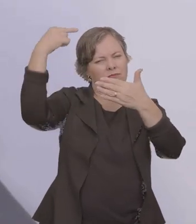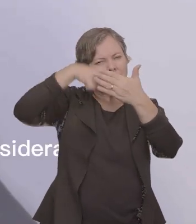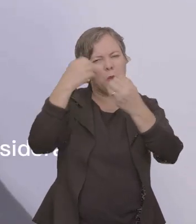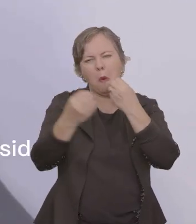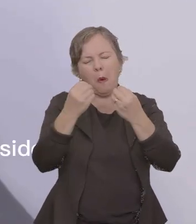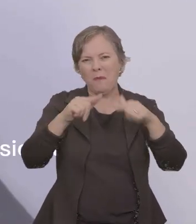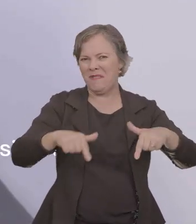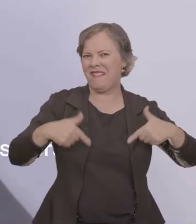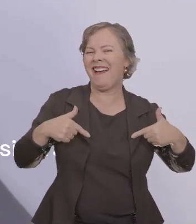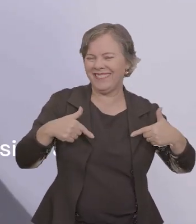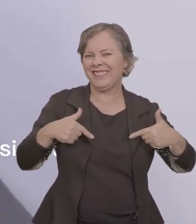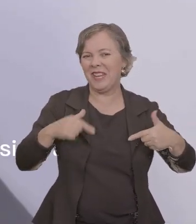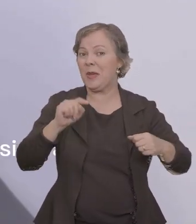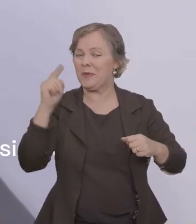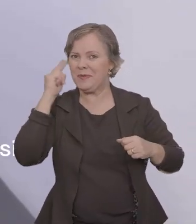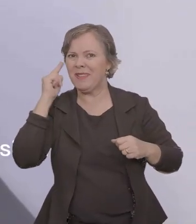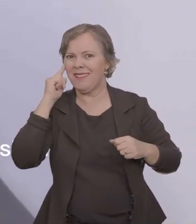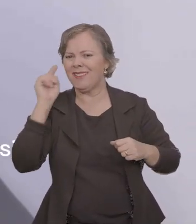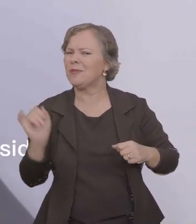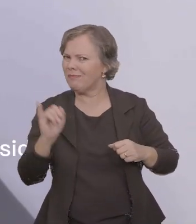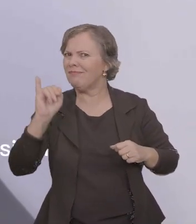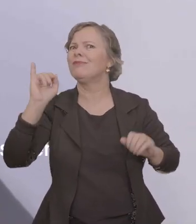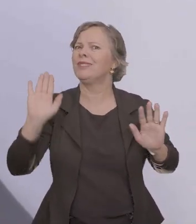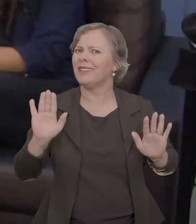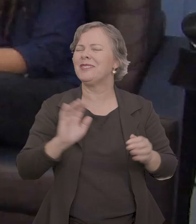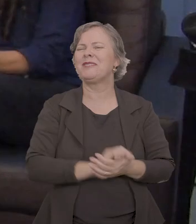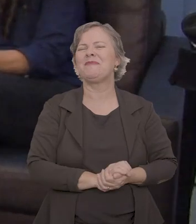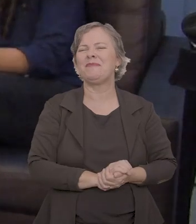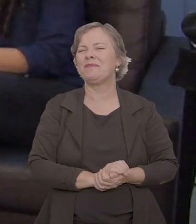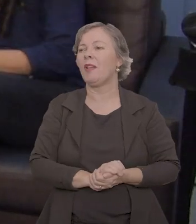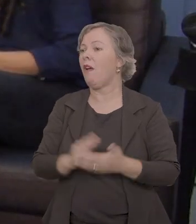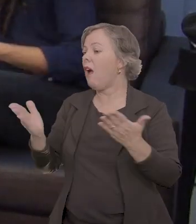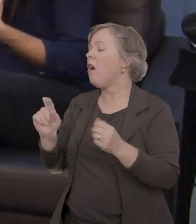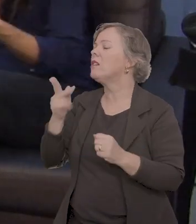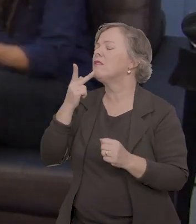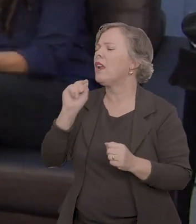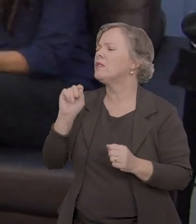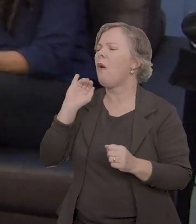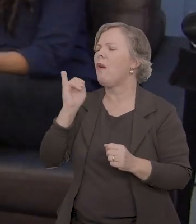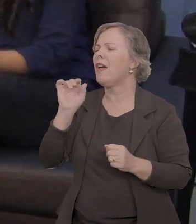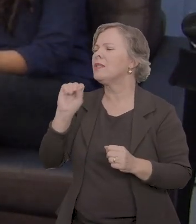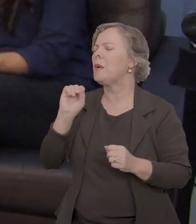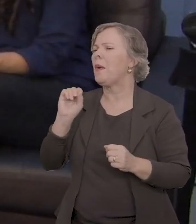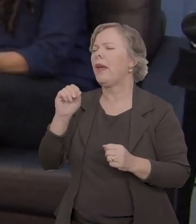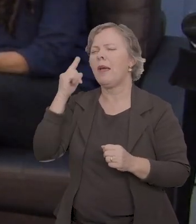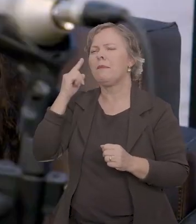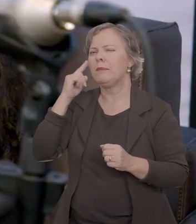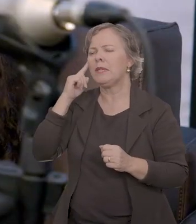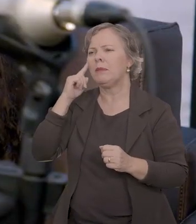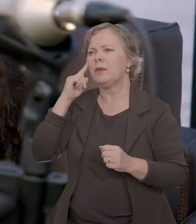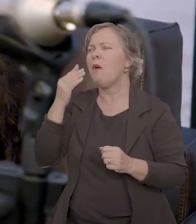de agir, que vai ser levado em consideração e deve ser levado em consideração. Agora, Guilherme, eu queria que você contasse pra gente, a partir do seu ponto de